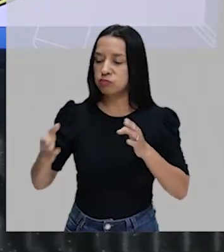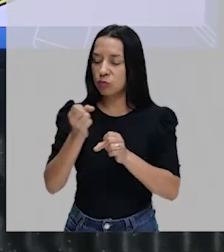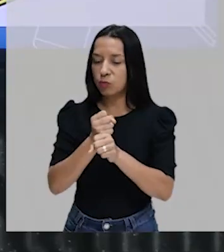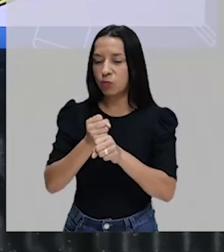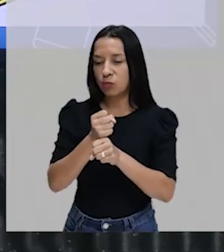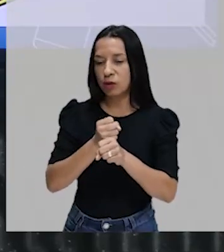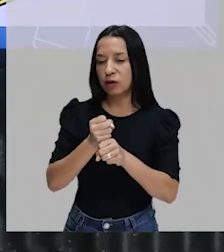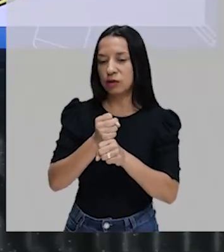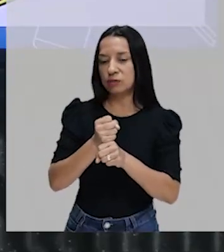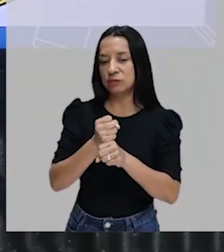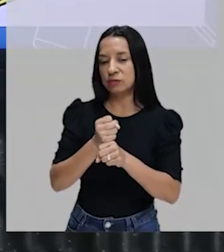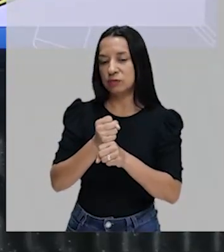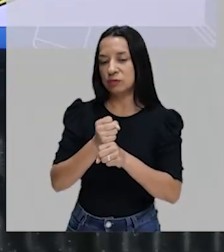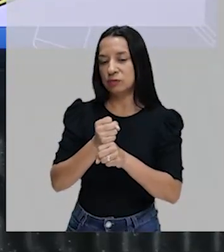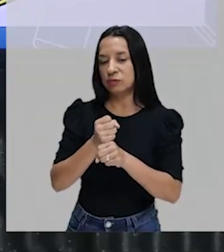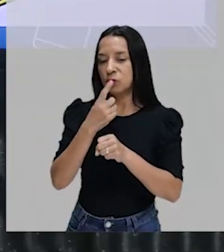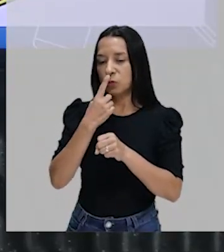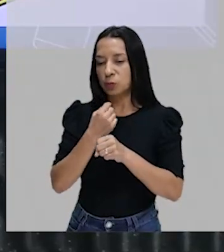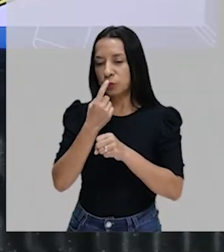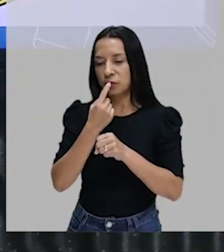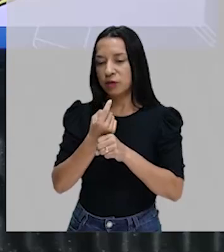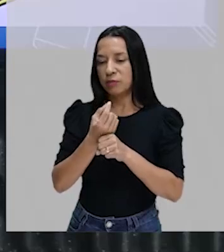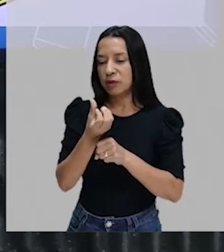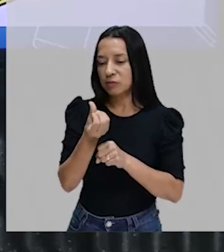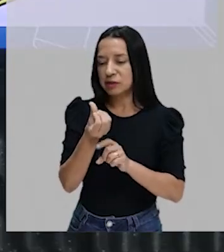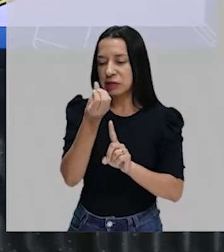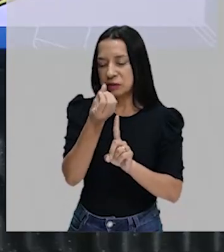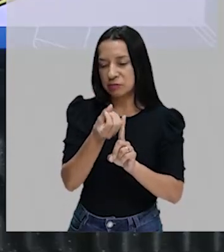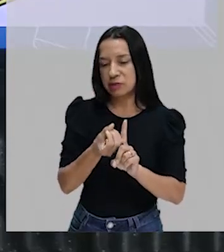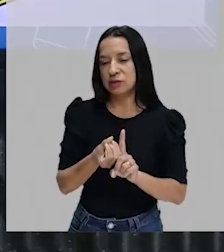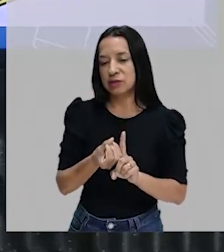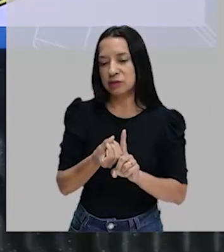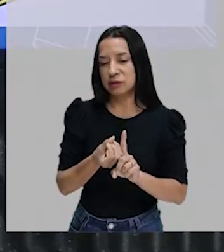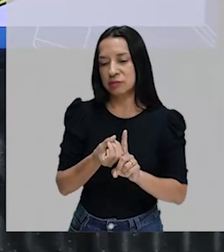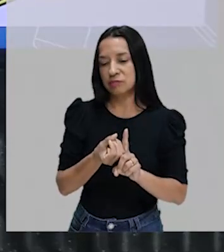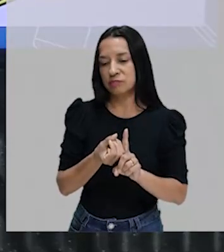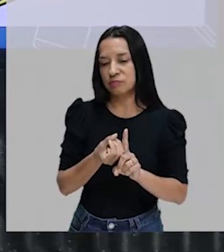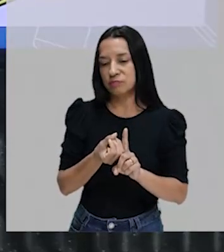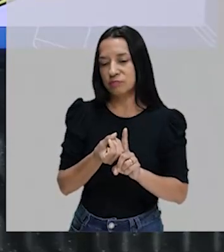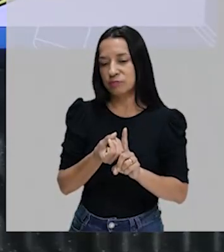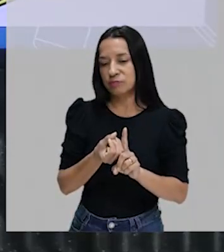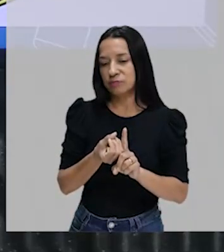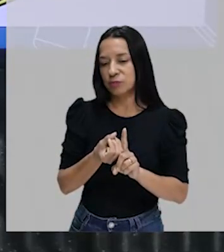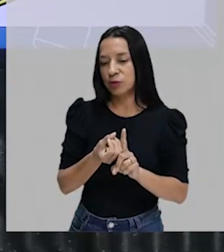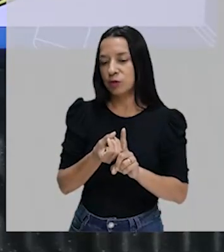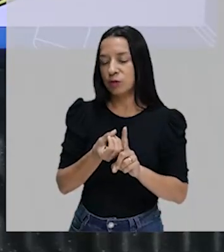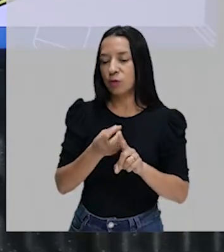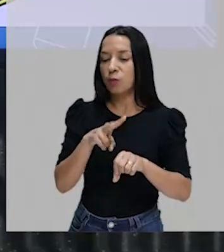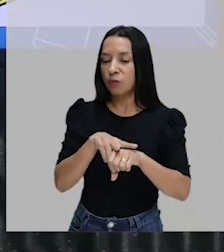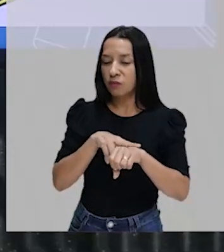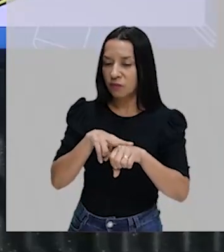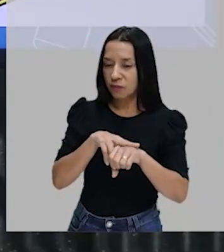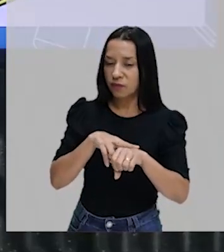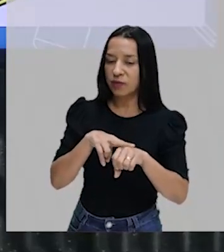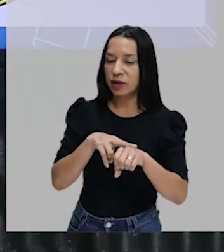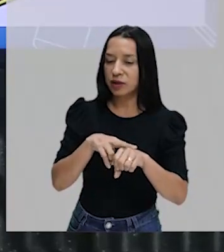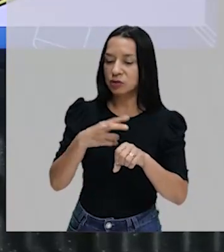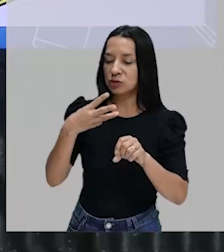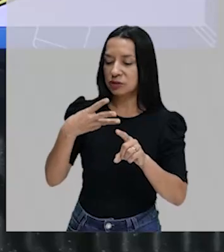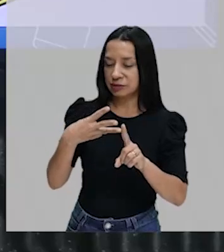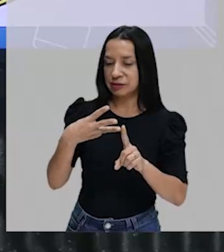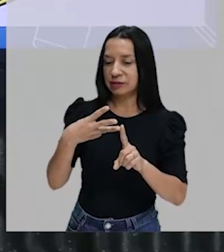mesociclo, sendo ali 6 meses, 2 mesociclos, né? E o microciclo, de 3 em 3